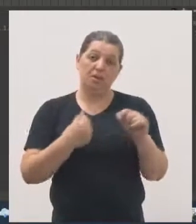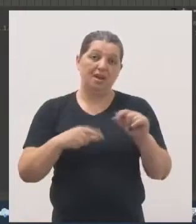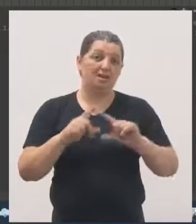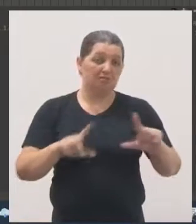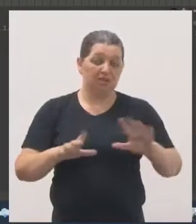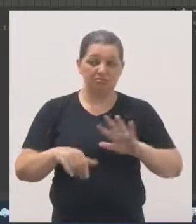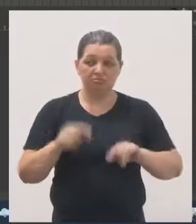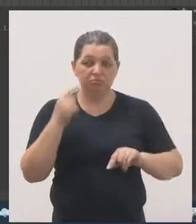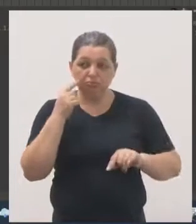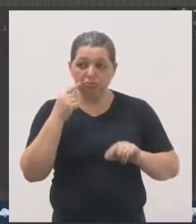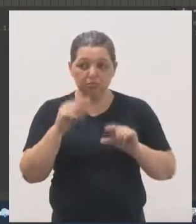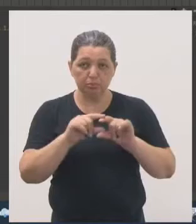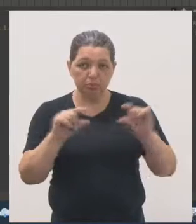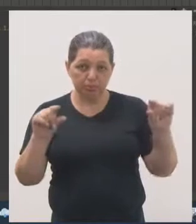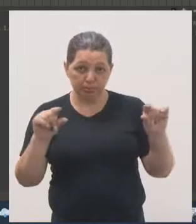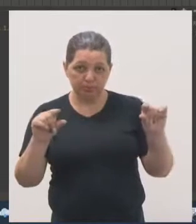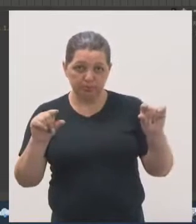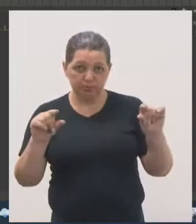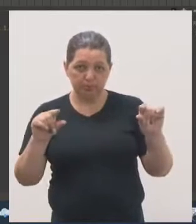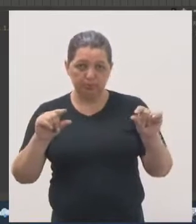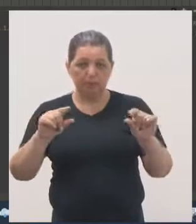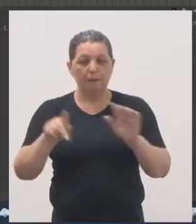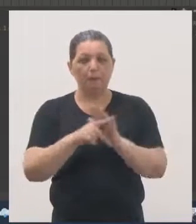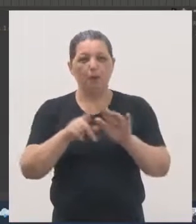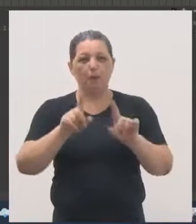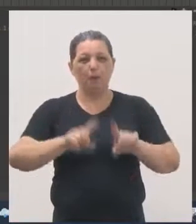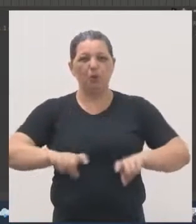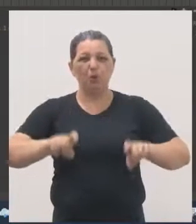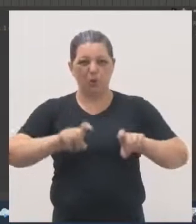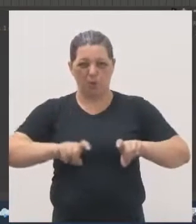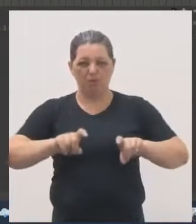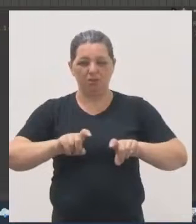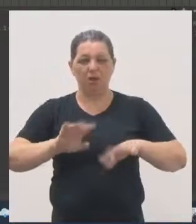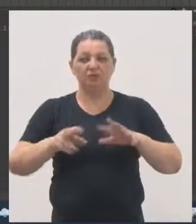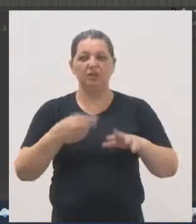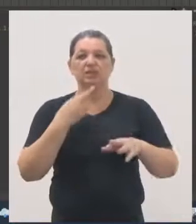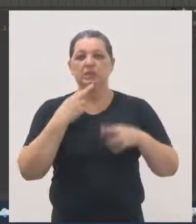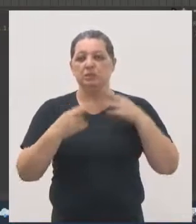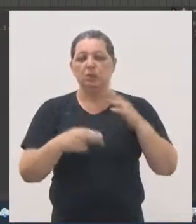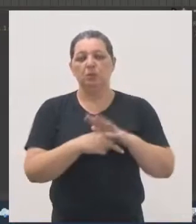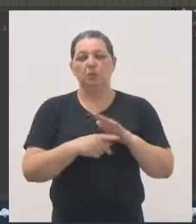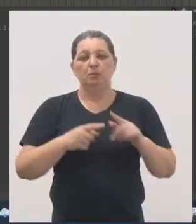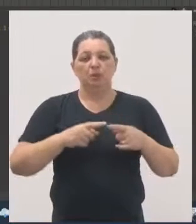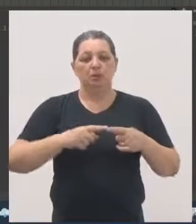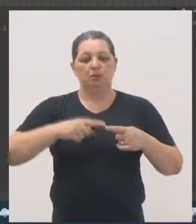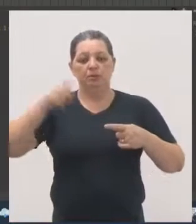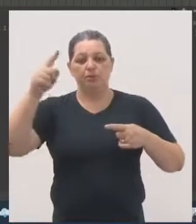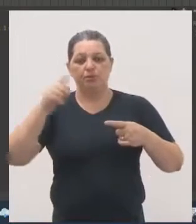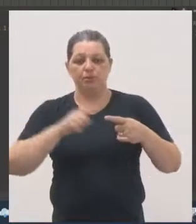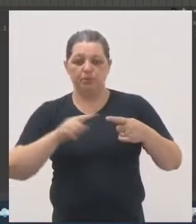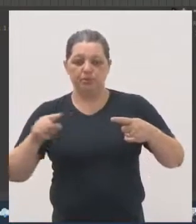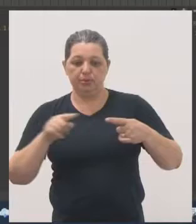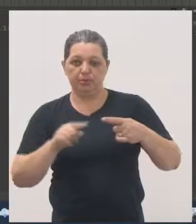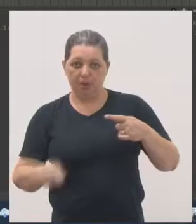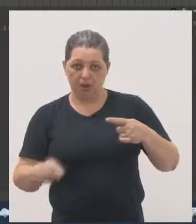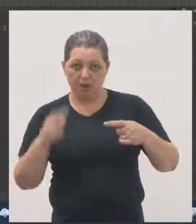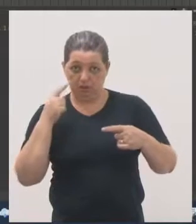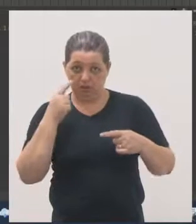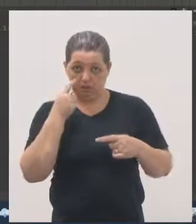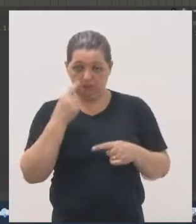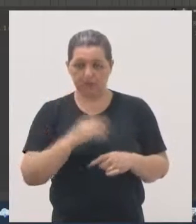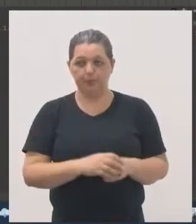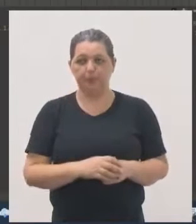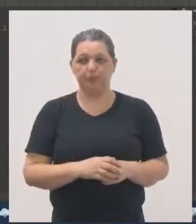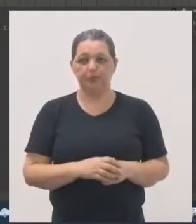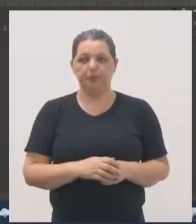identificar aqui no áudio do computador, né? Sim. Porque geralmente as respostas de grave, médio e agudo pra gente... Mas é só para você mostrar como